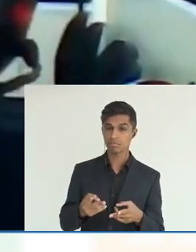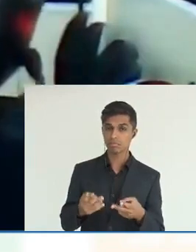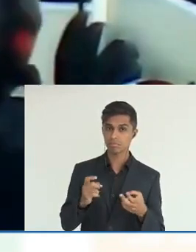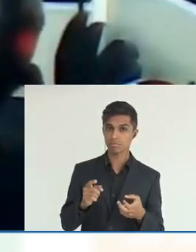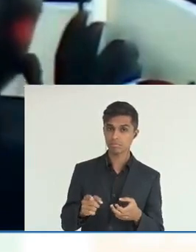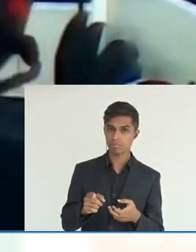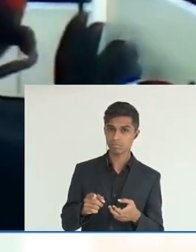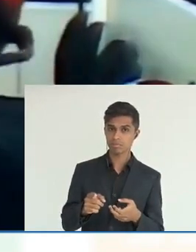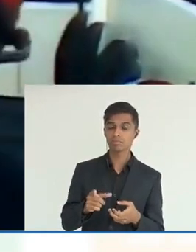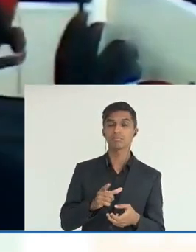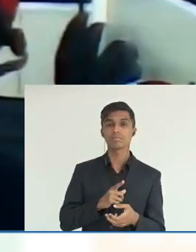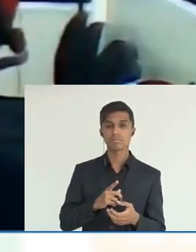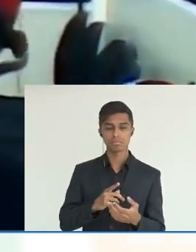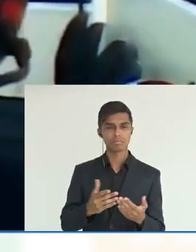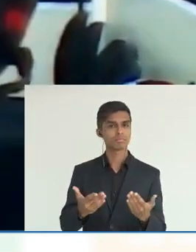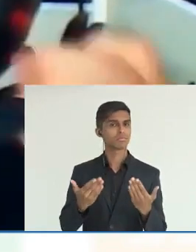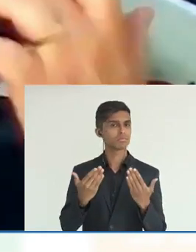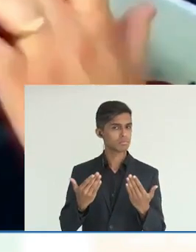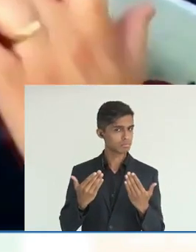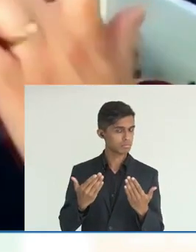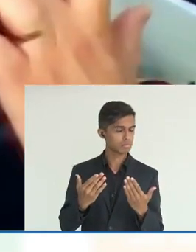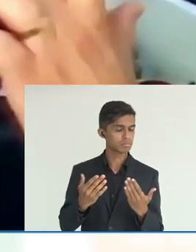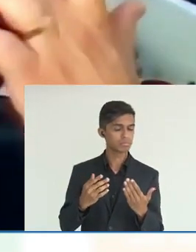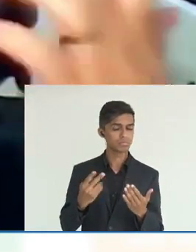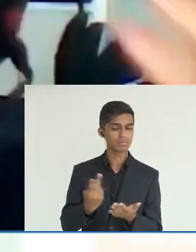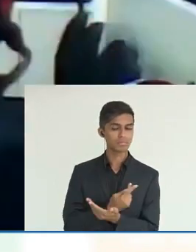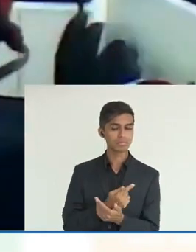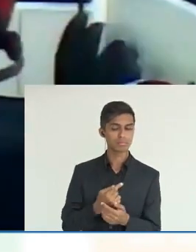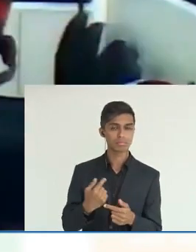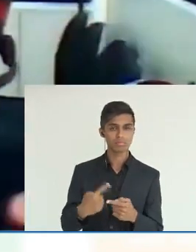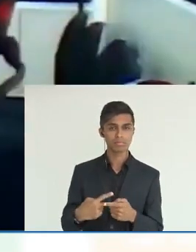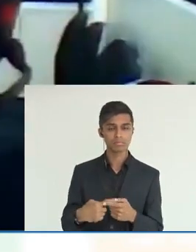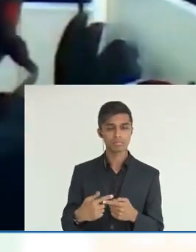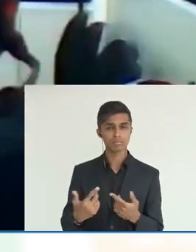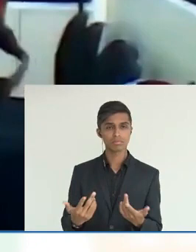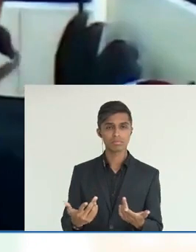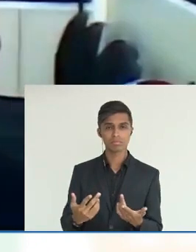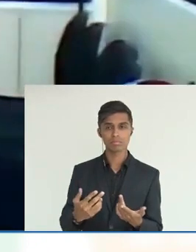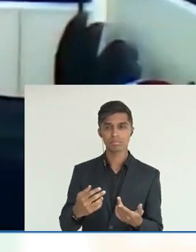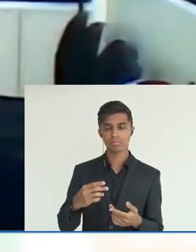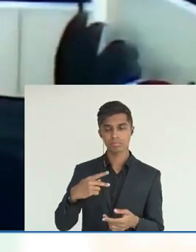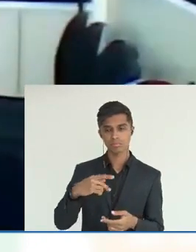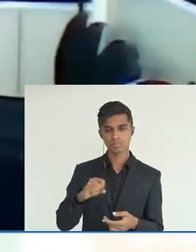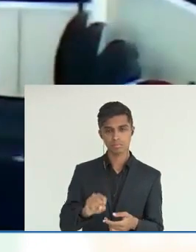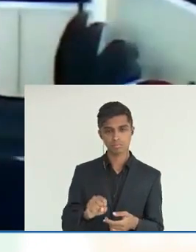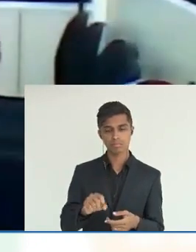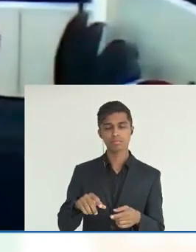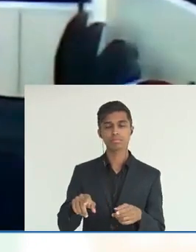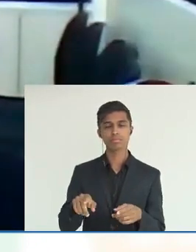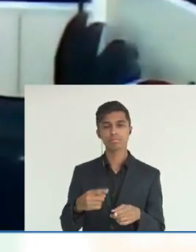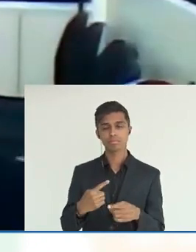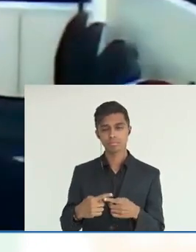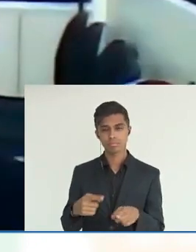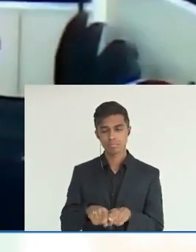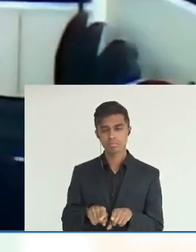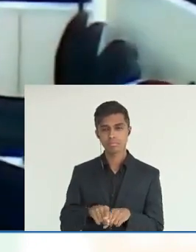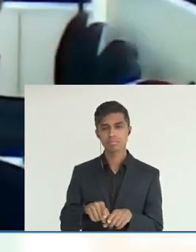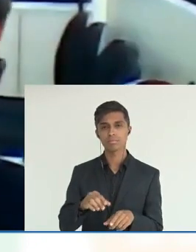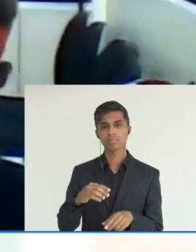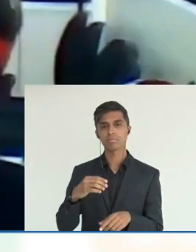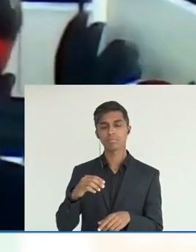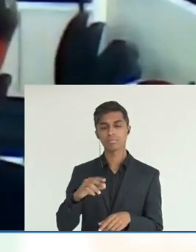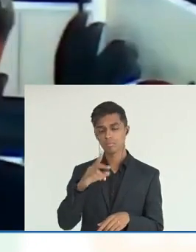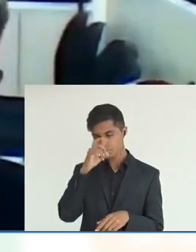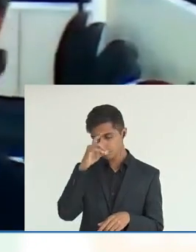notadamente tem casos suspeitos de intoxicação acontecendo, como são os PS, os hospitais, e que porventura não